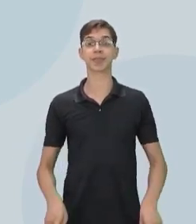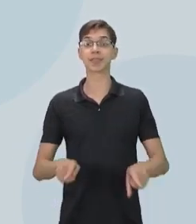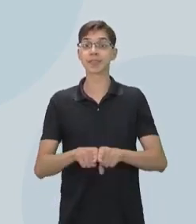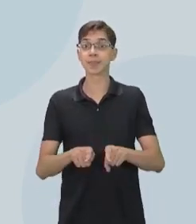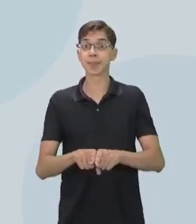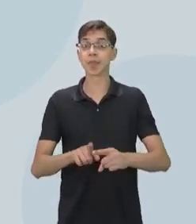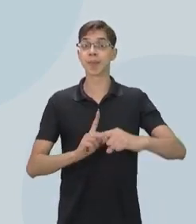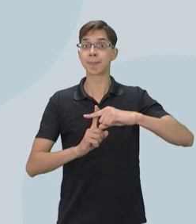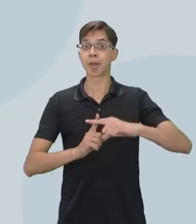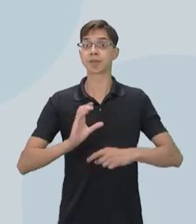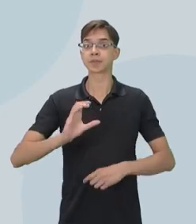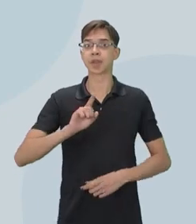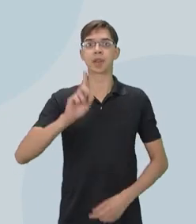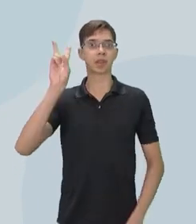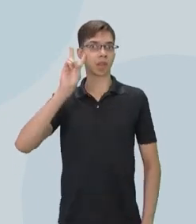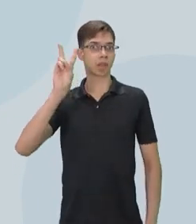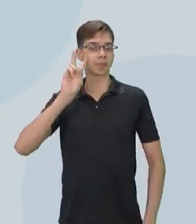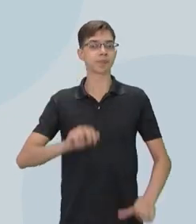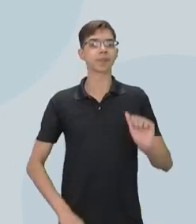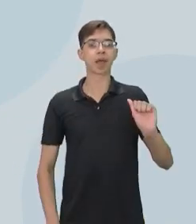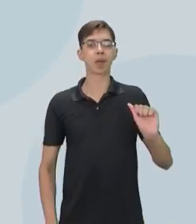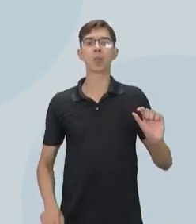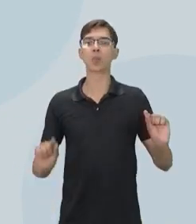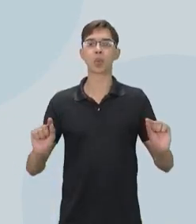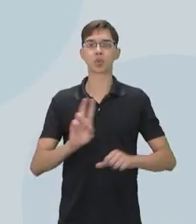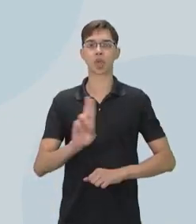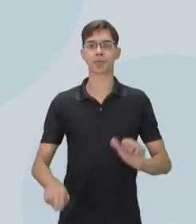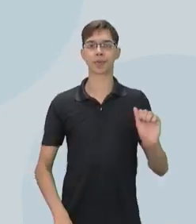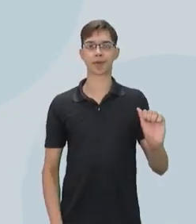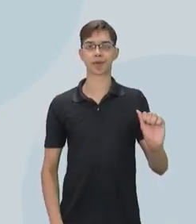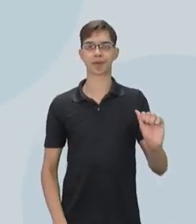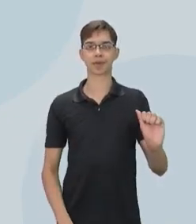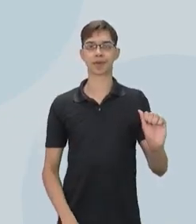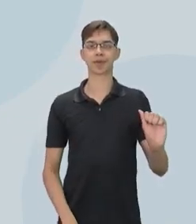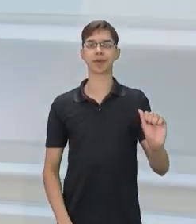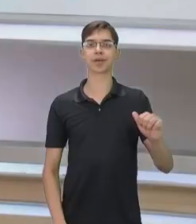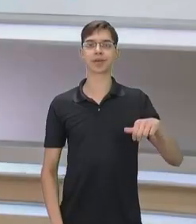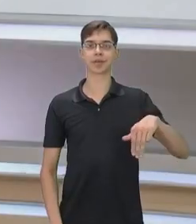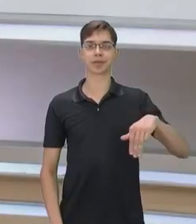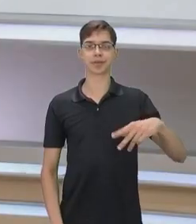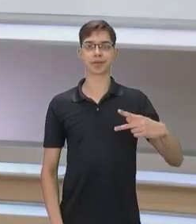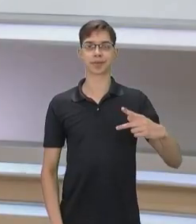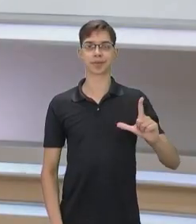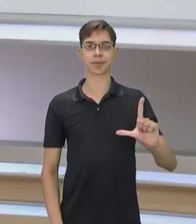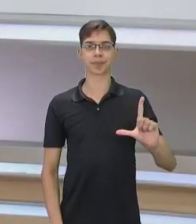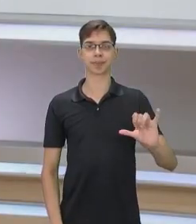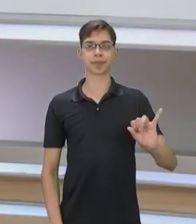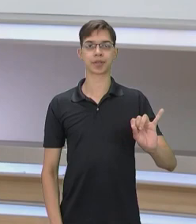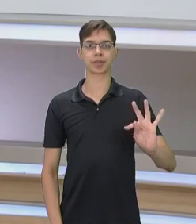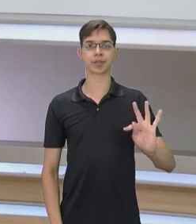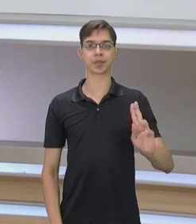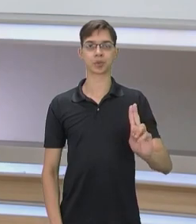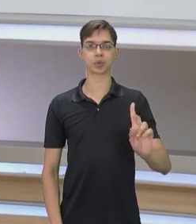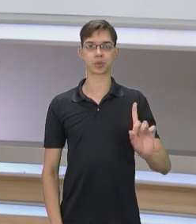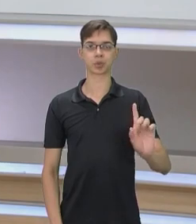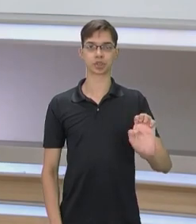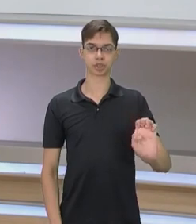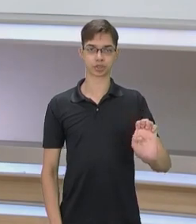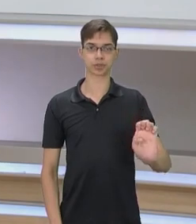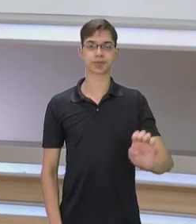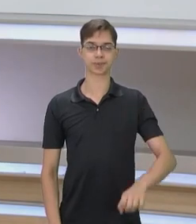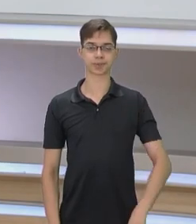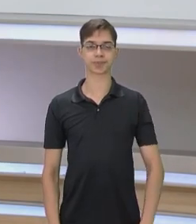c. Lembrando que esse a é a amplitude, né? O quanto aí ela está oscilando.